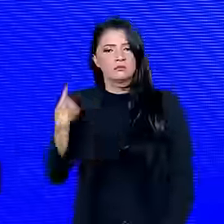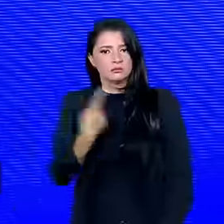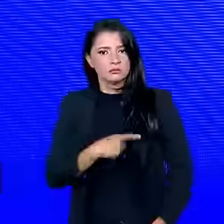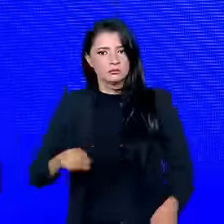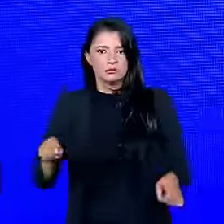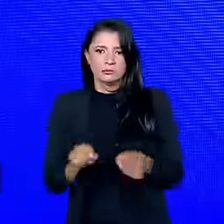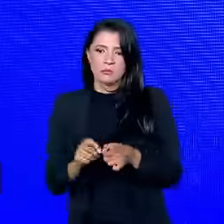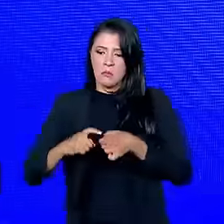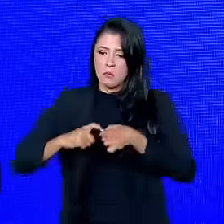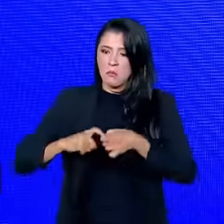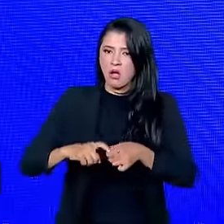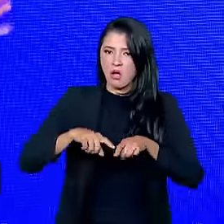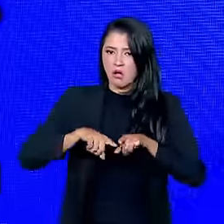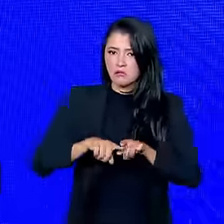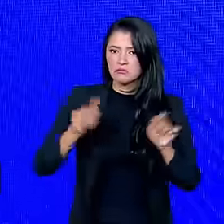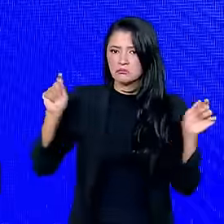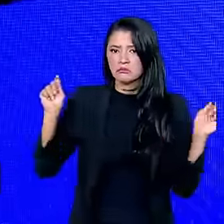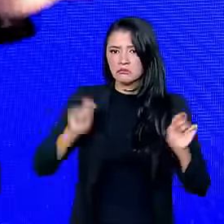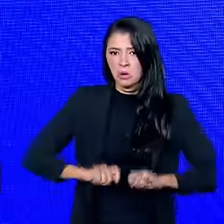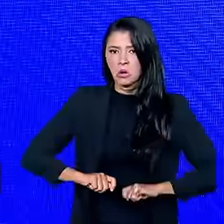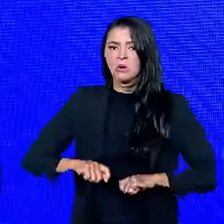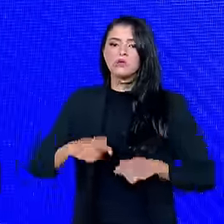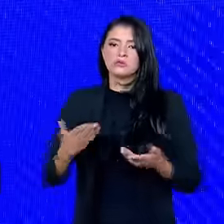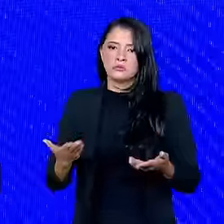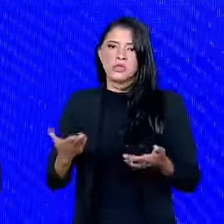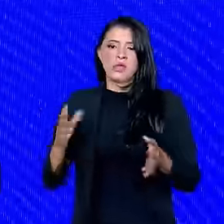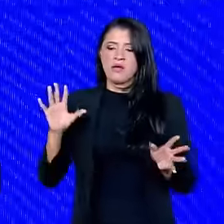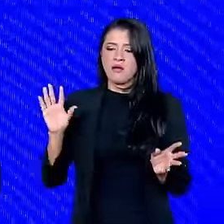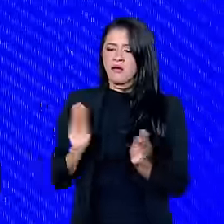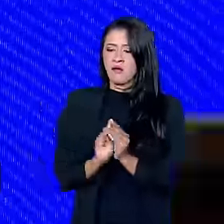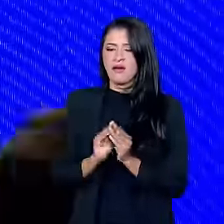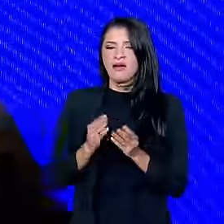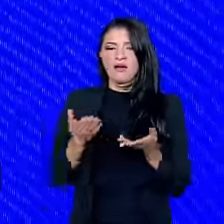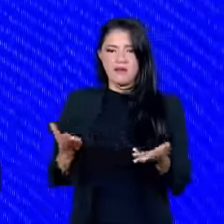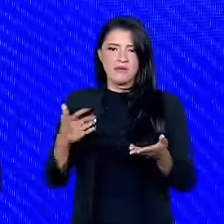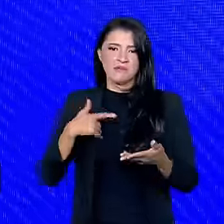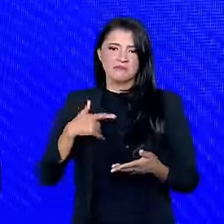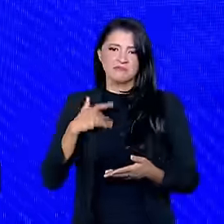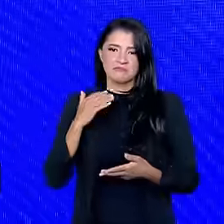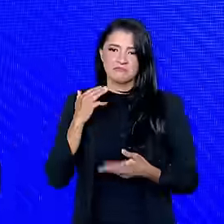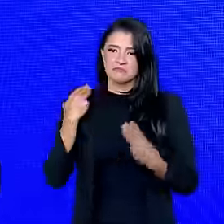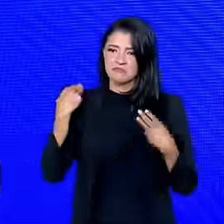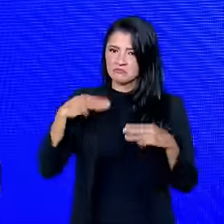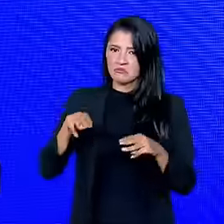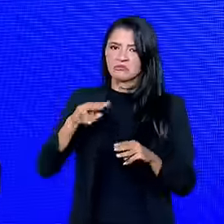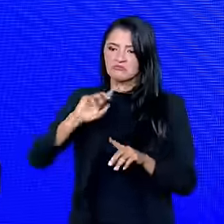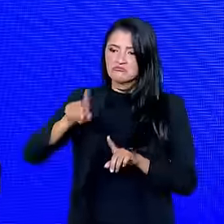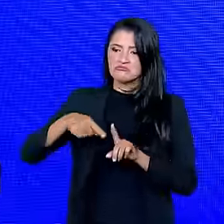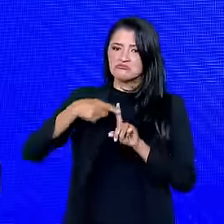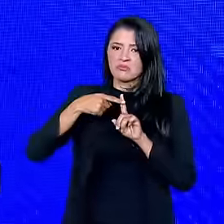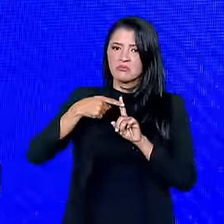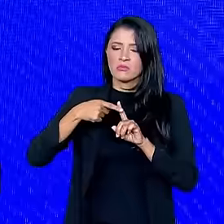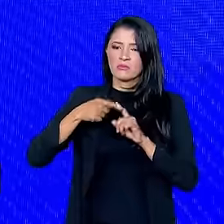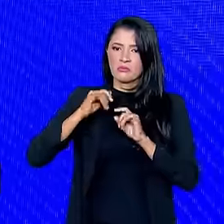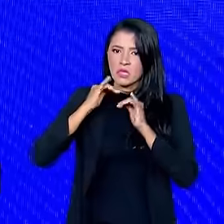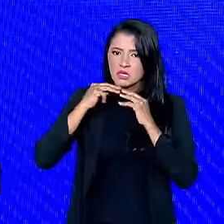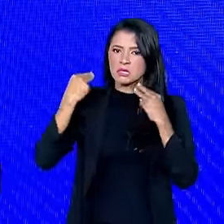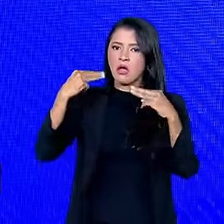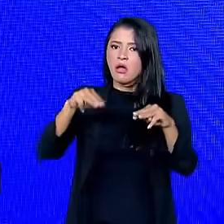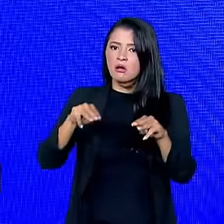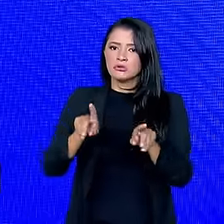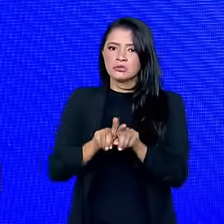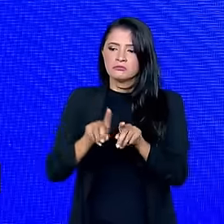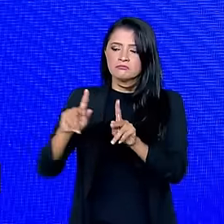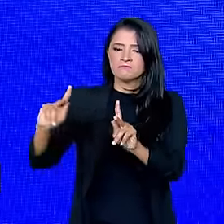essas parcerias. Portanto, quero, de forma sucinta, deixar esta mensagem de otimismo, deixar um convite e